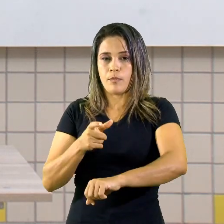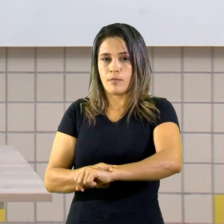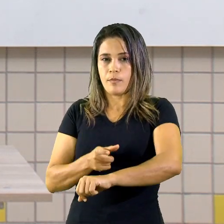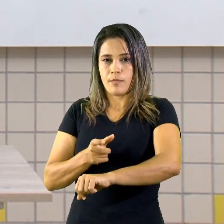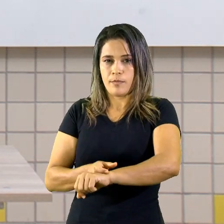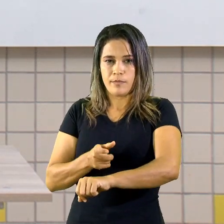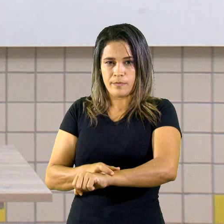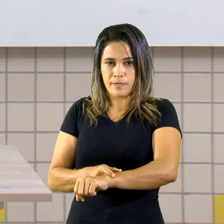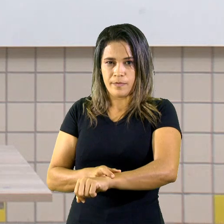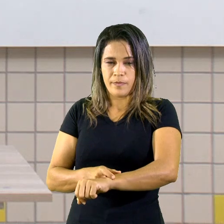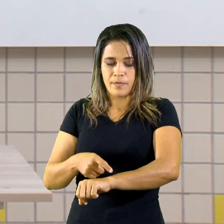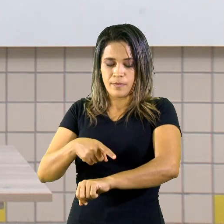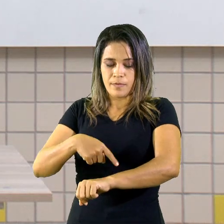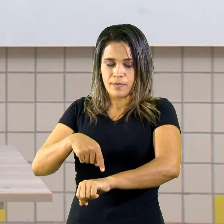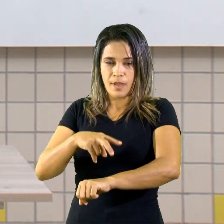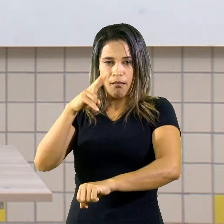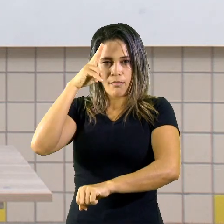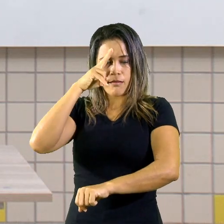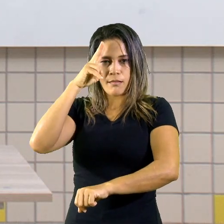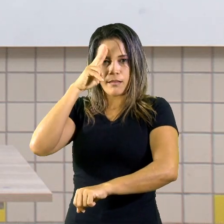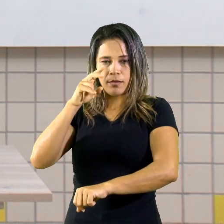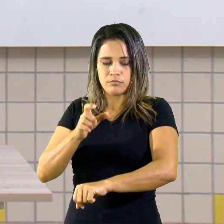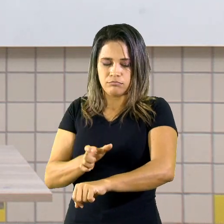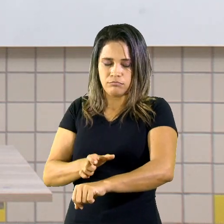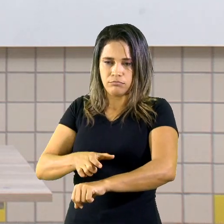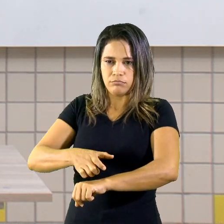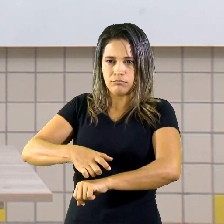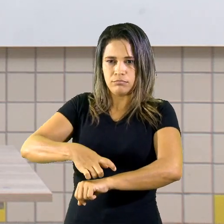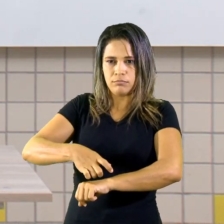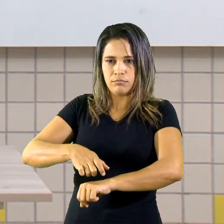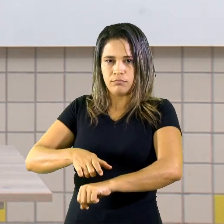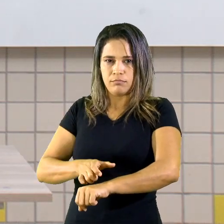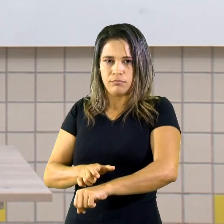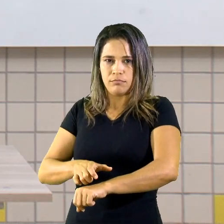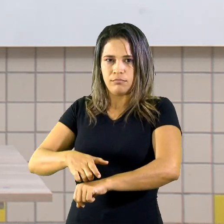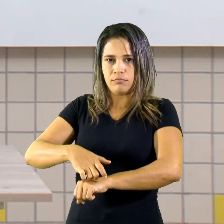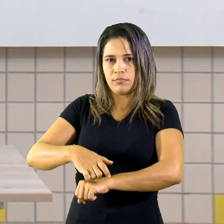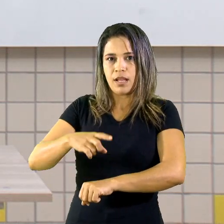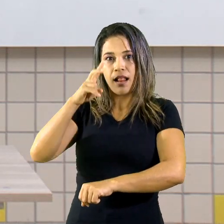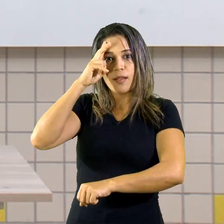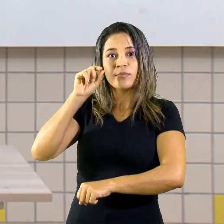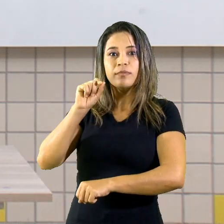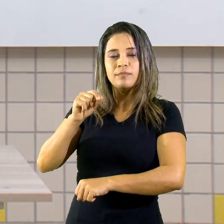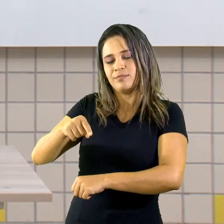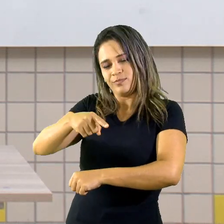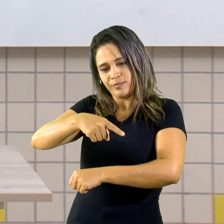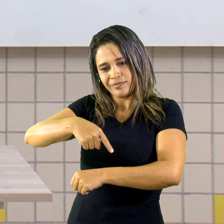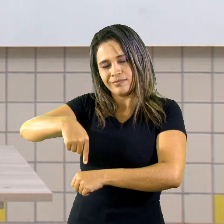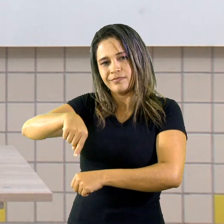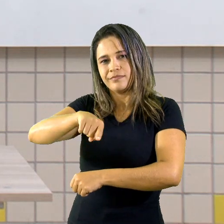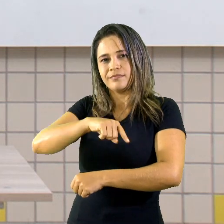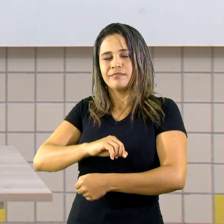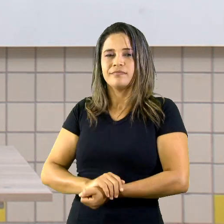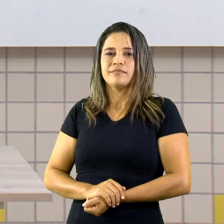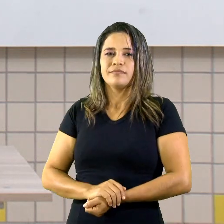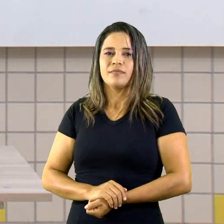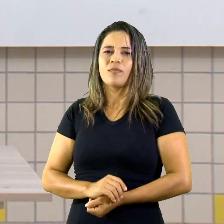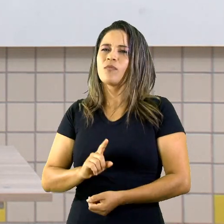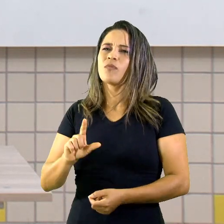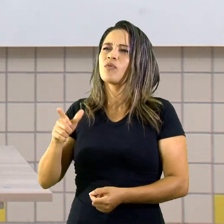relógio, ele lembra, se eu fazer o contorno dele, ele vai lembrar um círculo. Onde mais eu posso